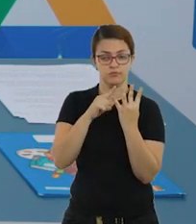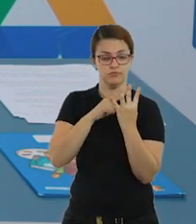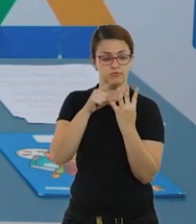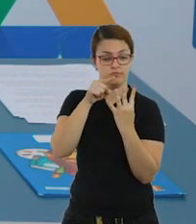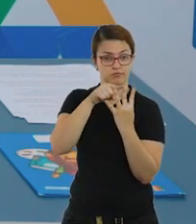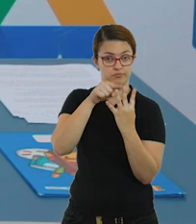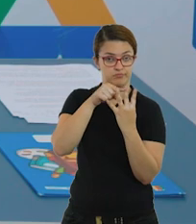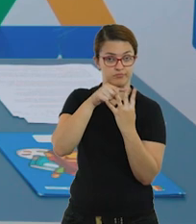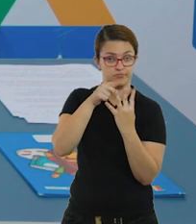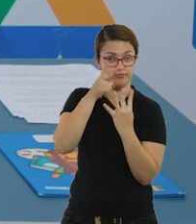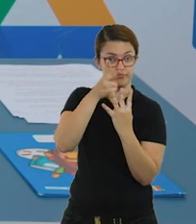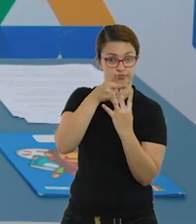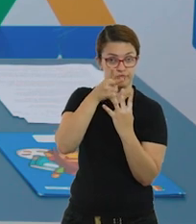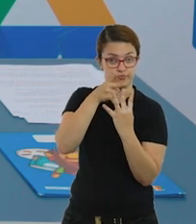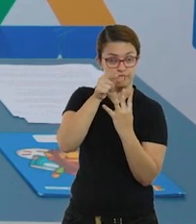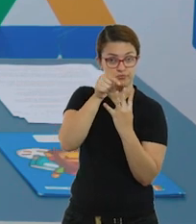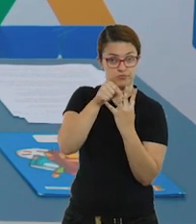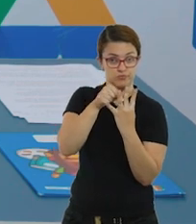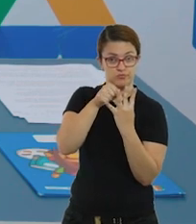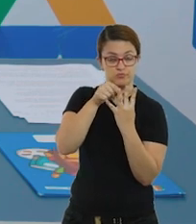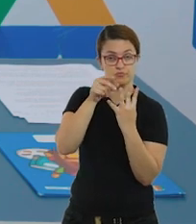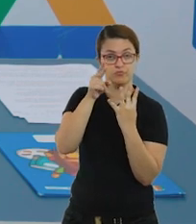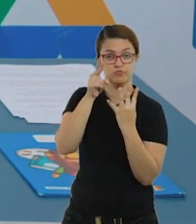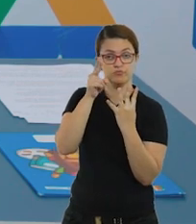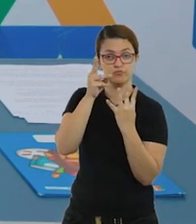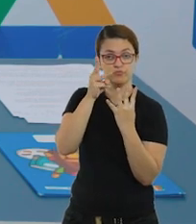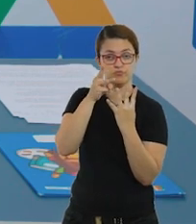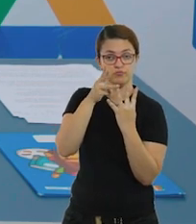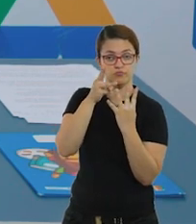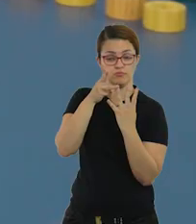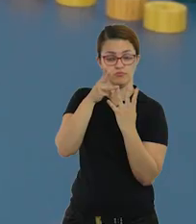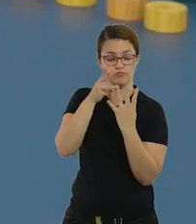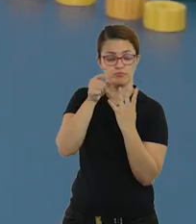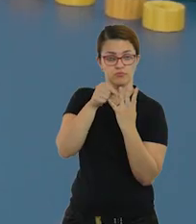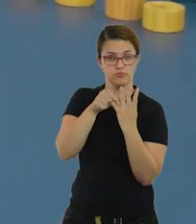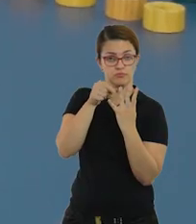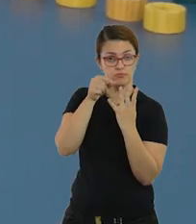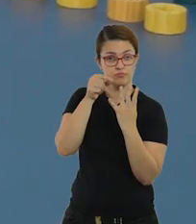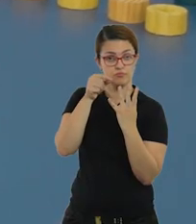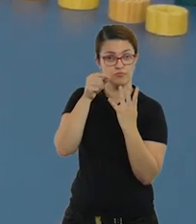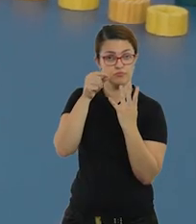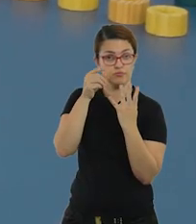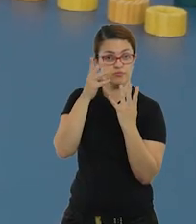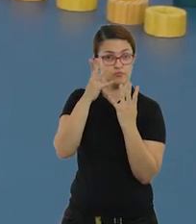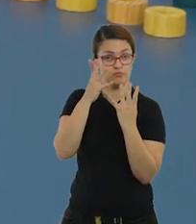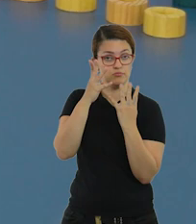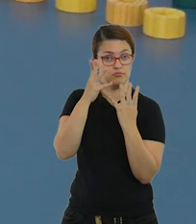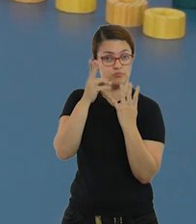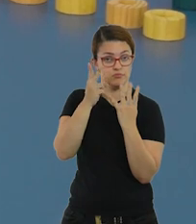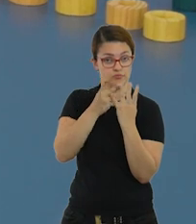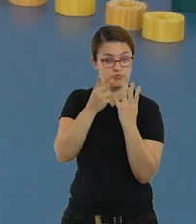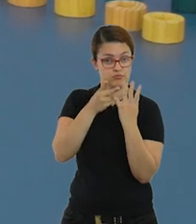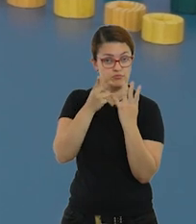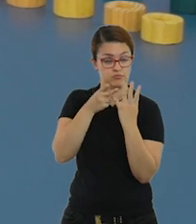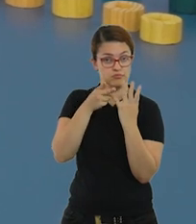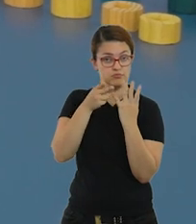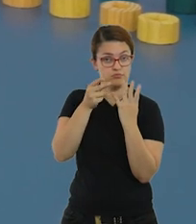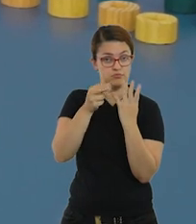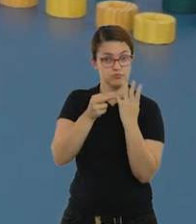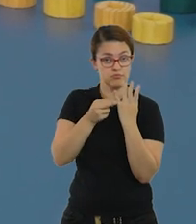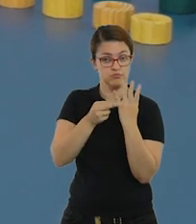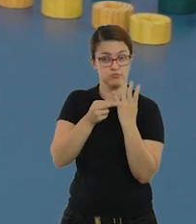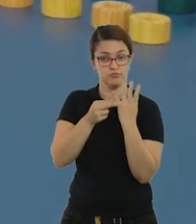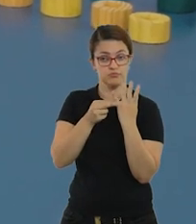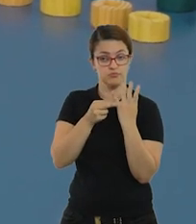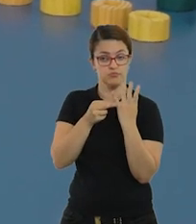232, eu tenho 2 na unidade, eu tenho o algarismo 3 na dezena e eu tenho o algarismo 2 também aqui na